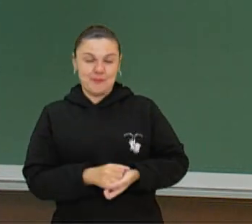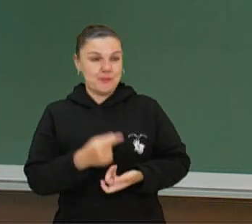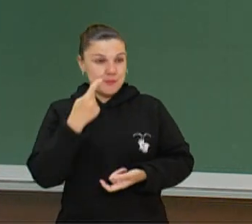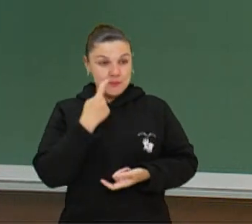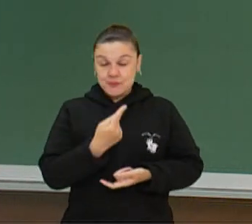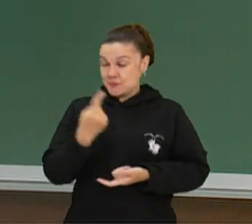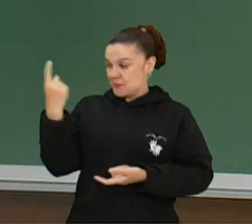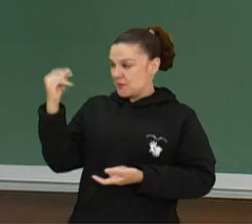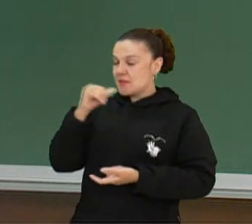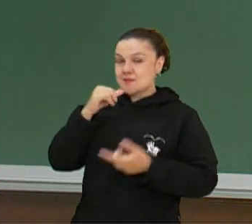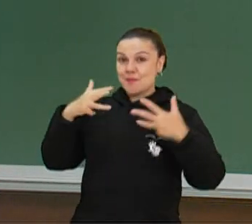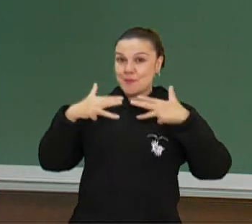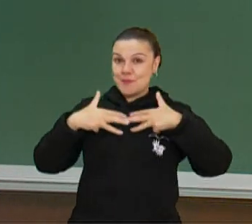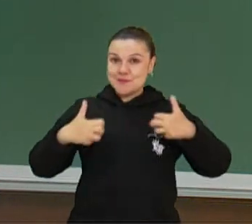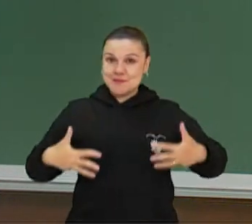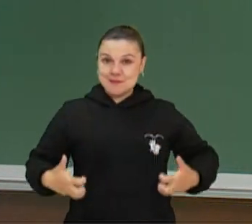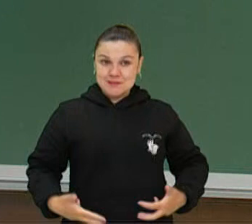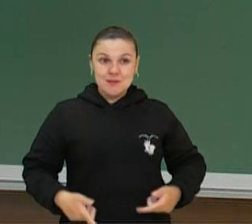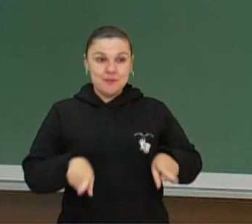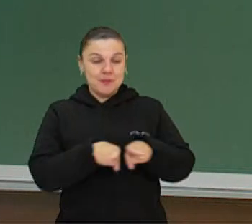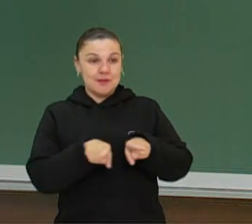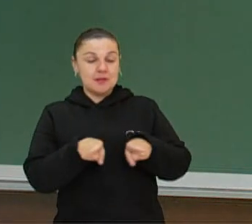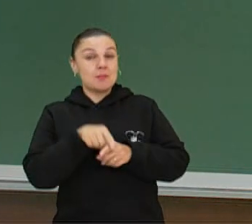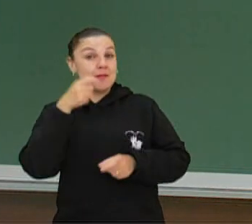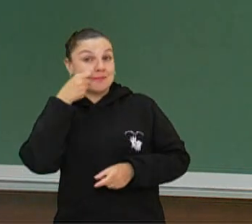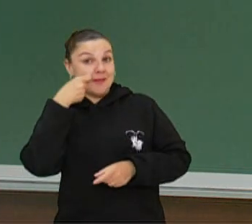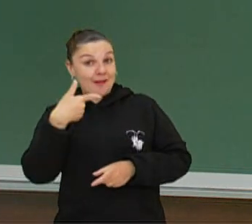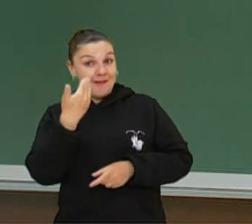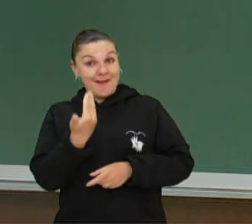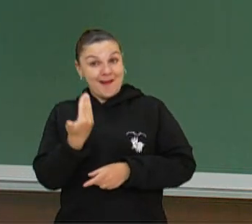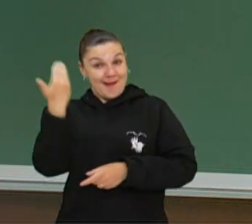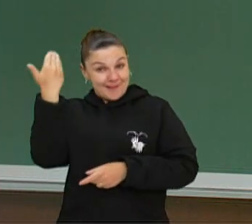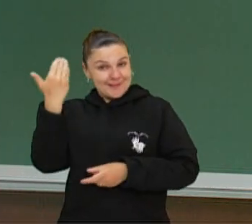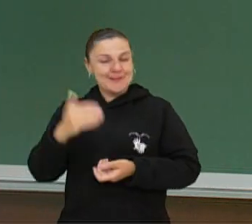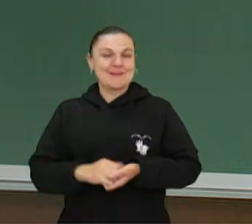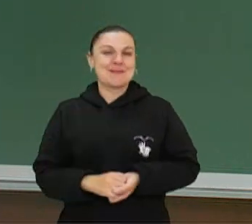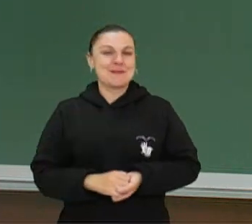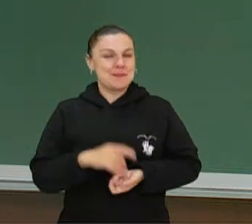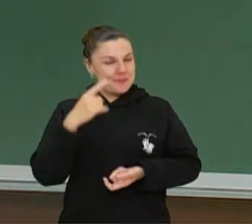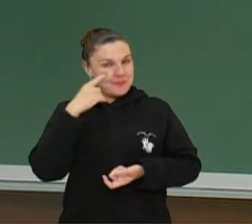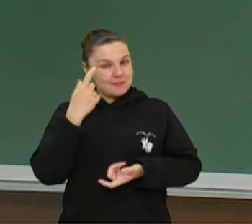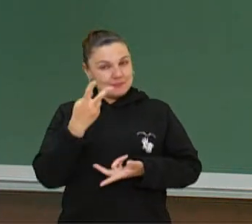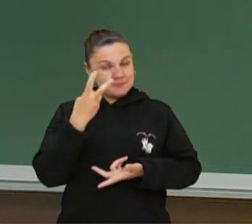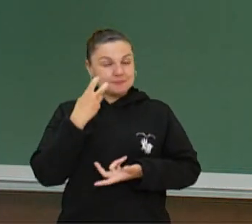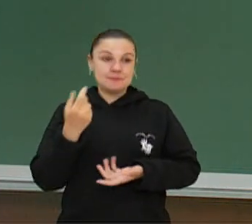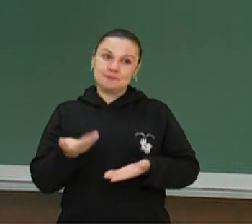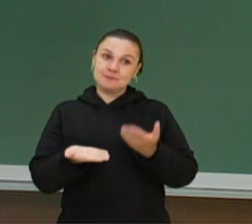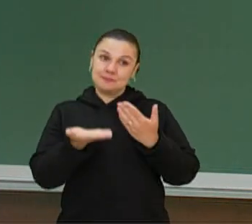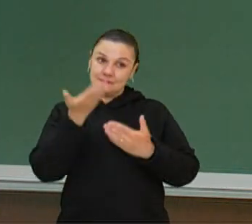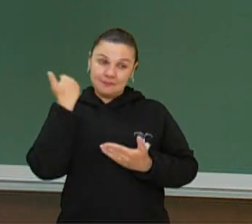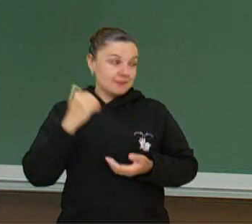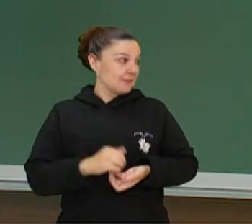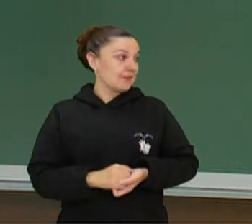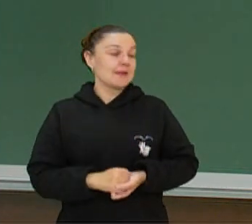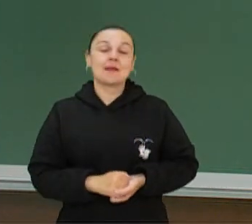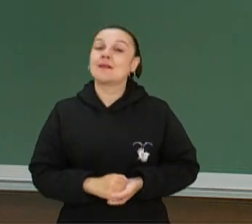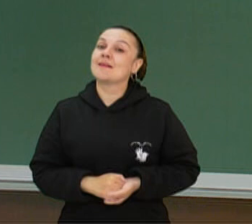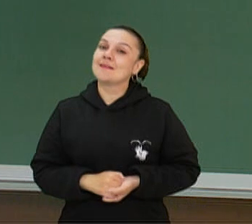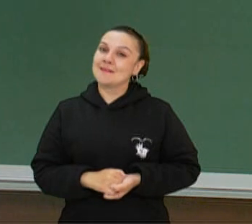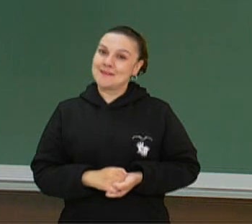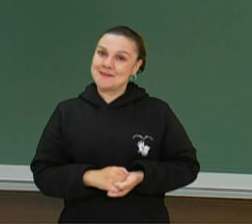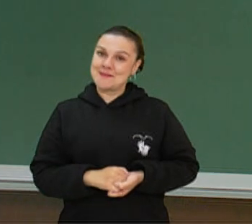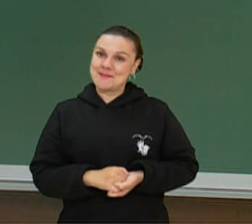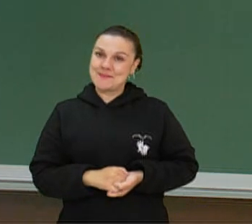aqui da zebra e também trouxe um exemplo de um gato do mato ali para a gente poder estar acompanhando. Vamos lá? Então,